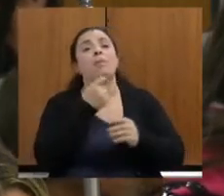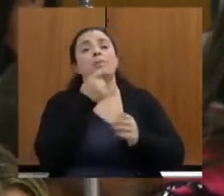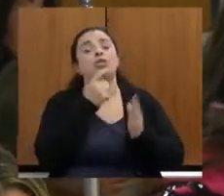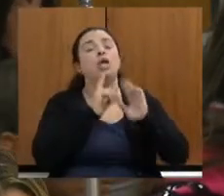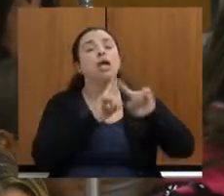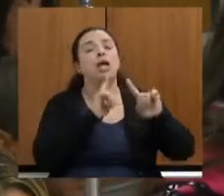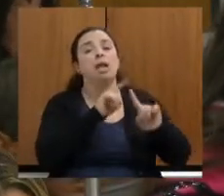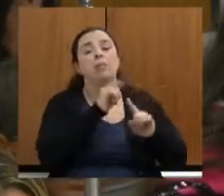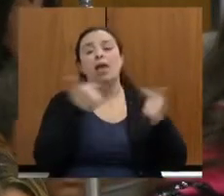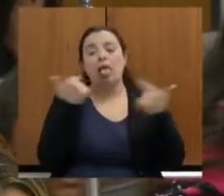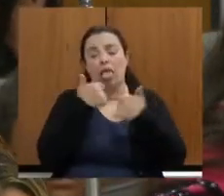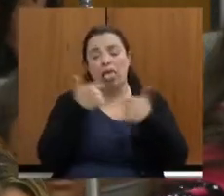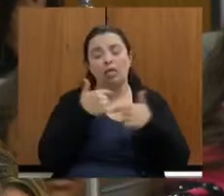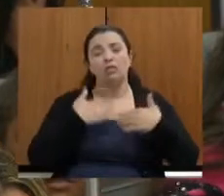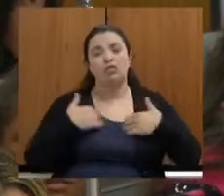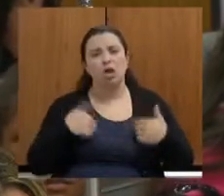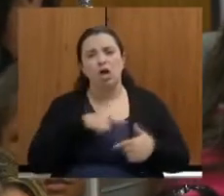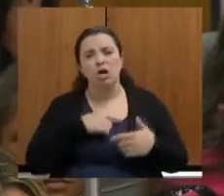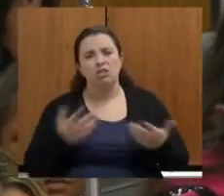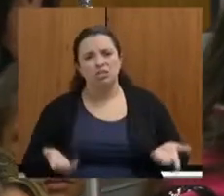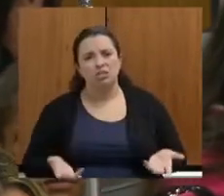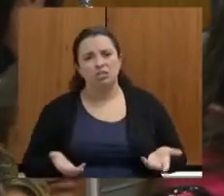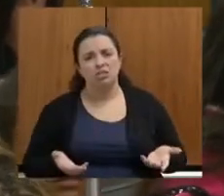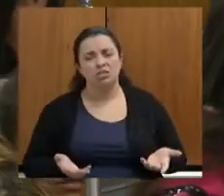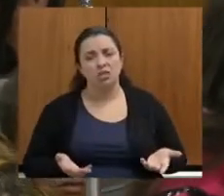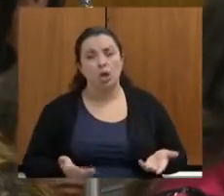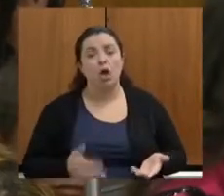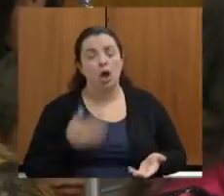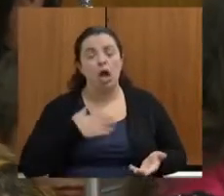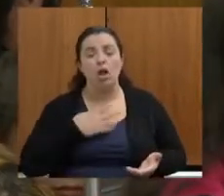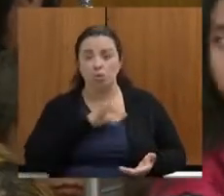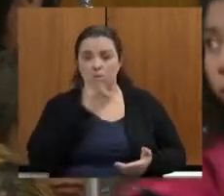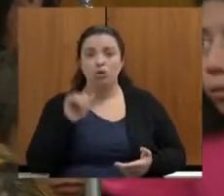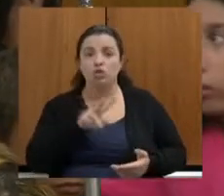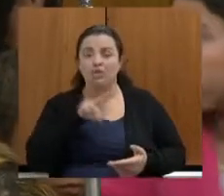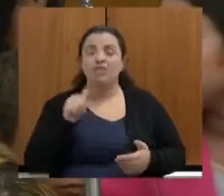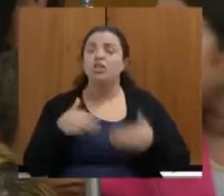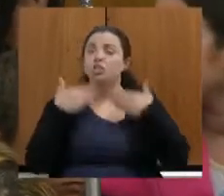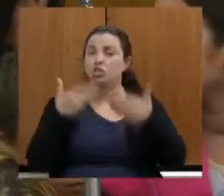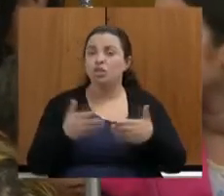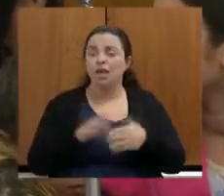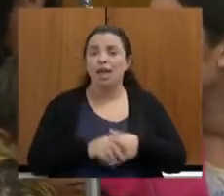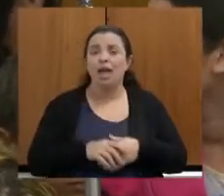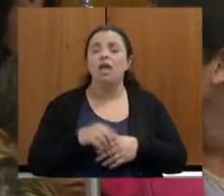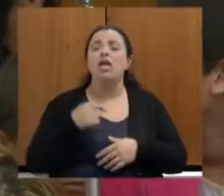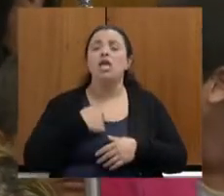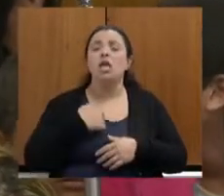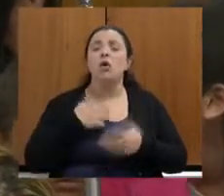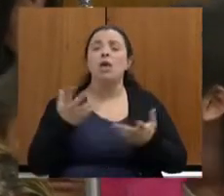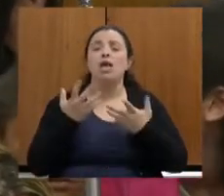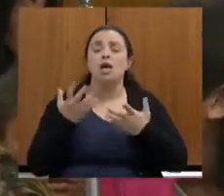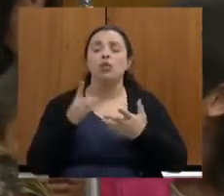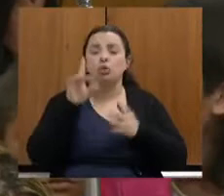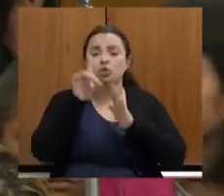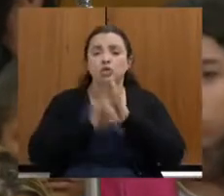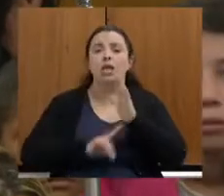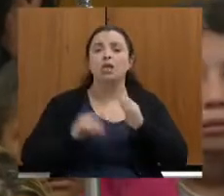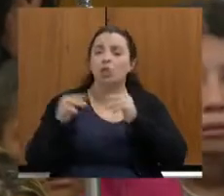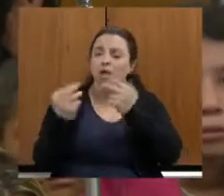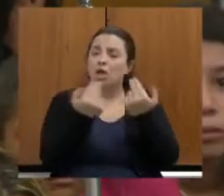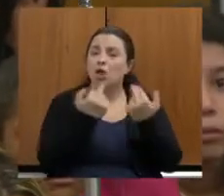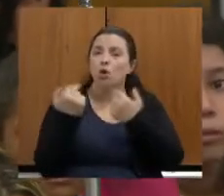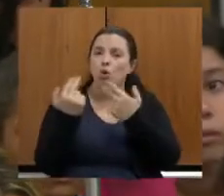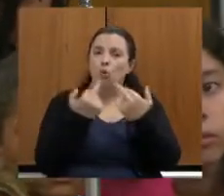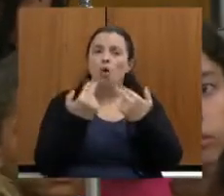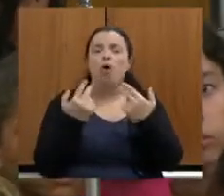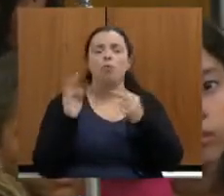emprego da trato foi Parabéns para você um o Deus abençoa minha vez chega e também então eu gostaria de nosso direito são todos iguais é só